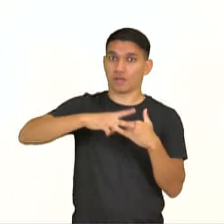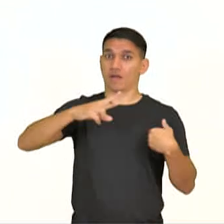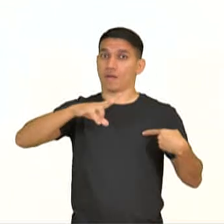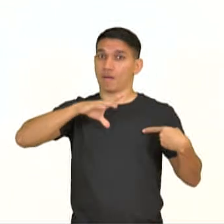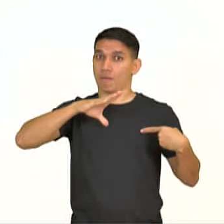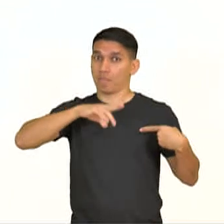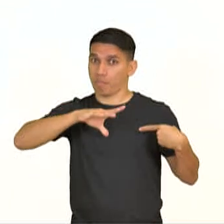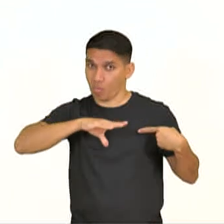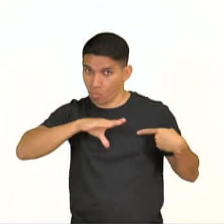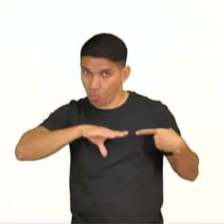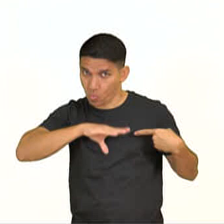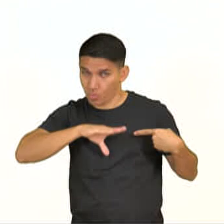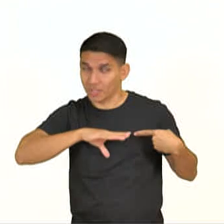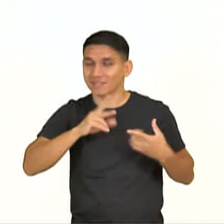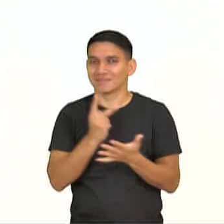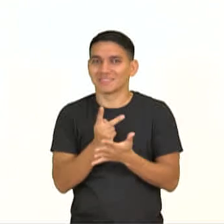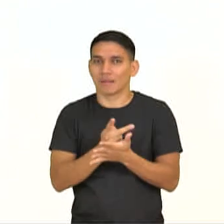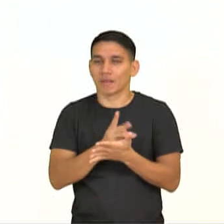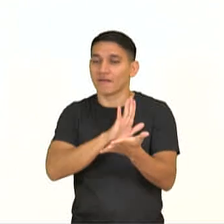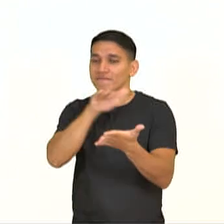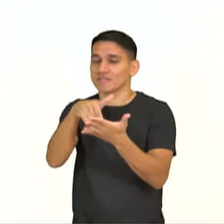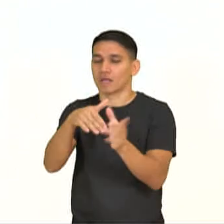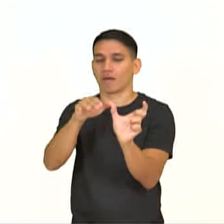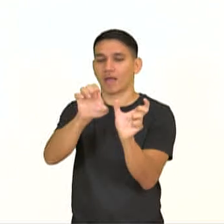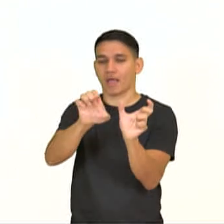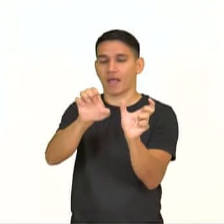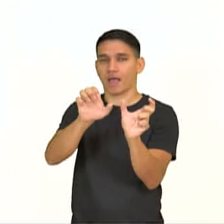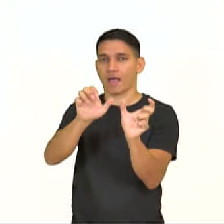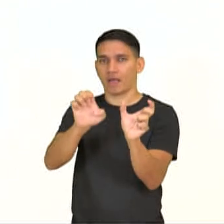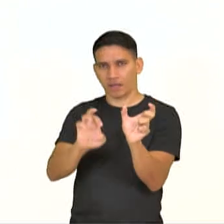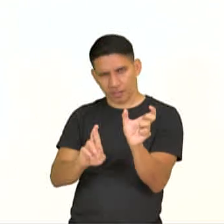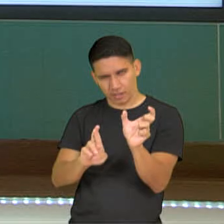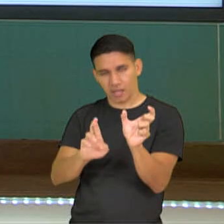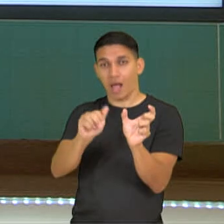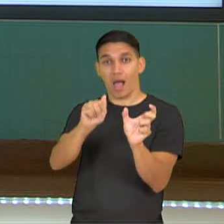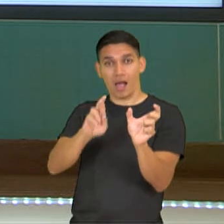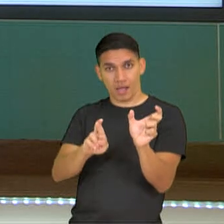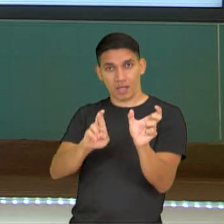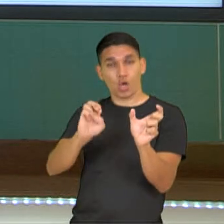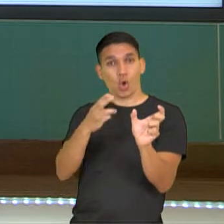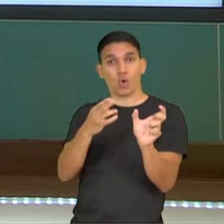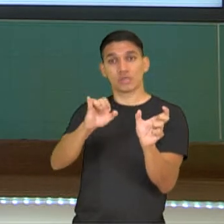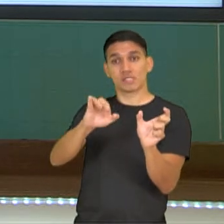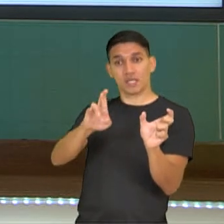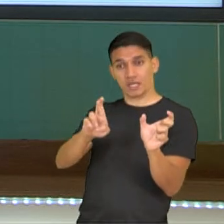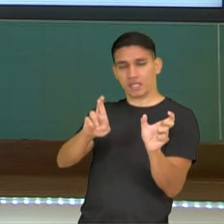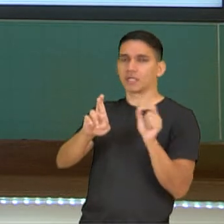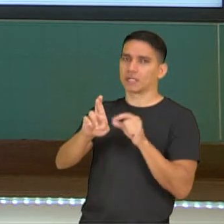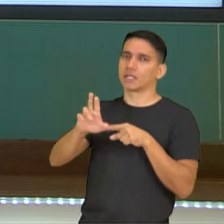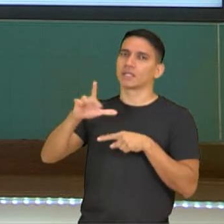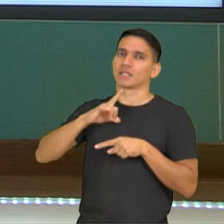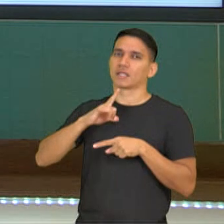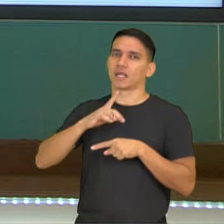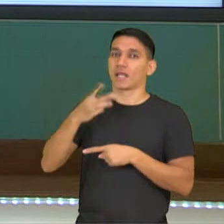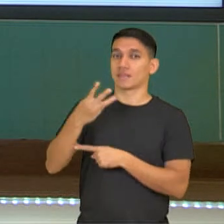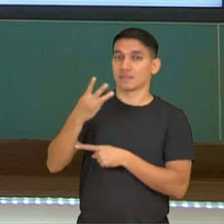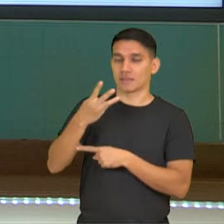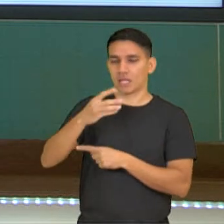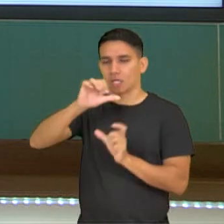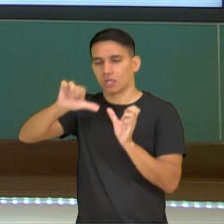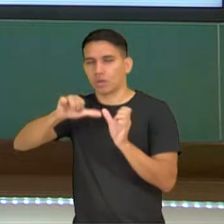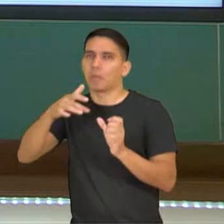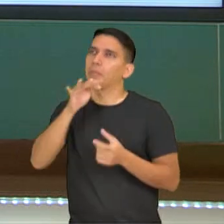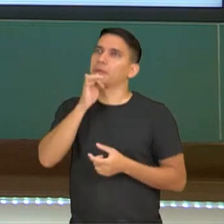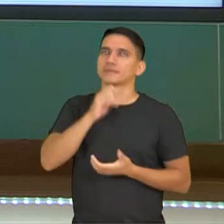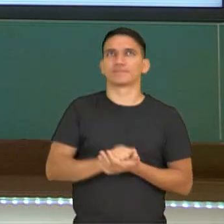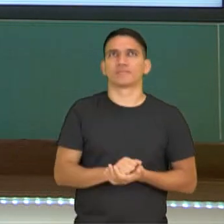da primeira conjugação, ou terminam em er, segunda conjugação, ou terminam em ir, terceira conjugação, né? Então,